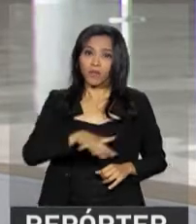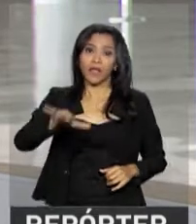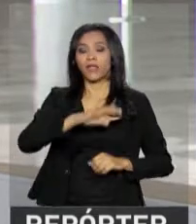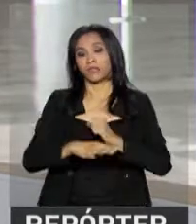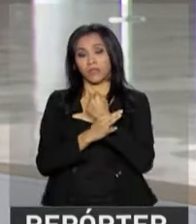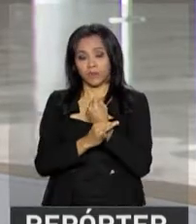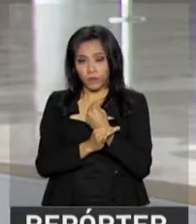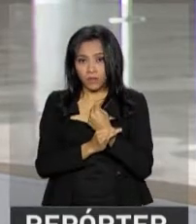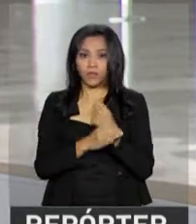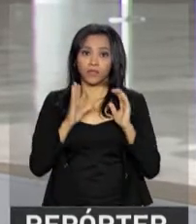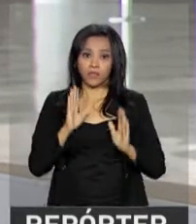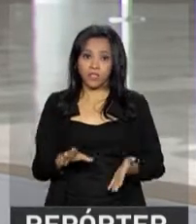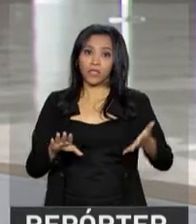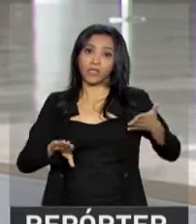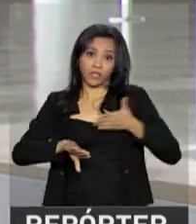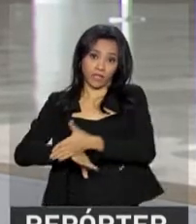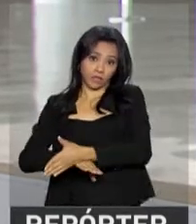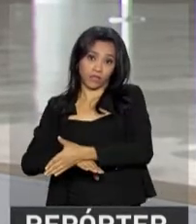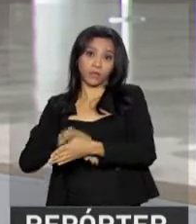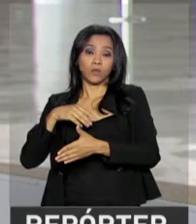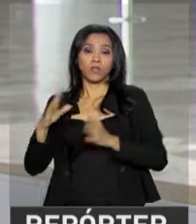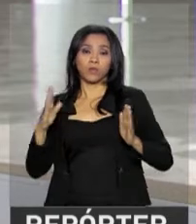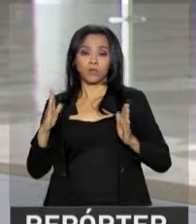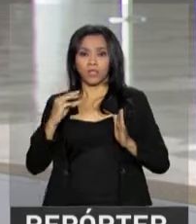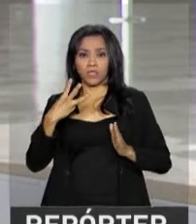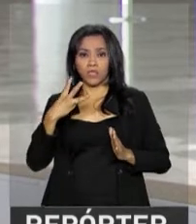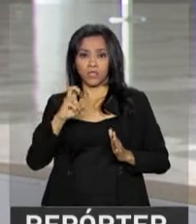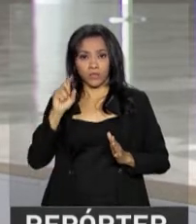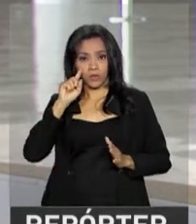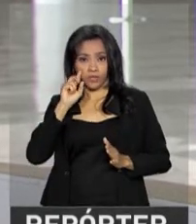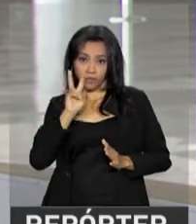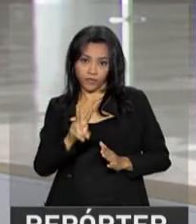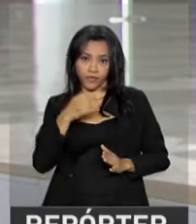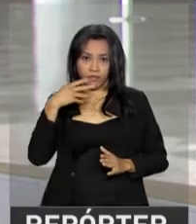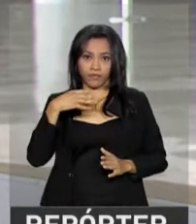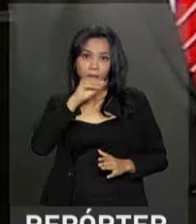Janeiro, que já está em intervenção há 35 dias. Vamos ouvir agora a fala do presidente.